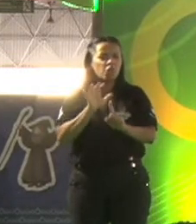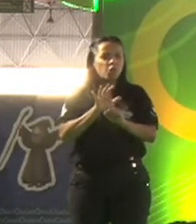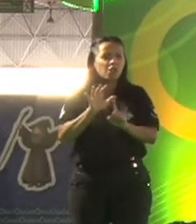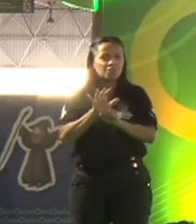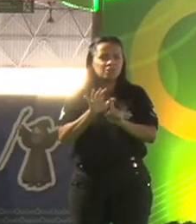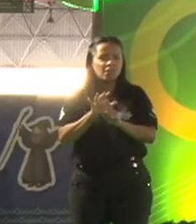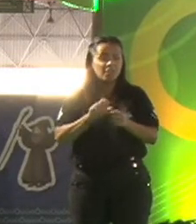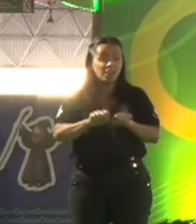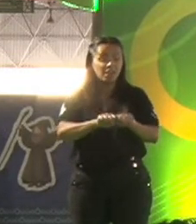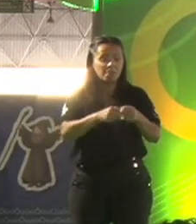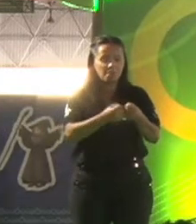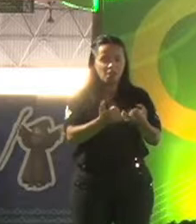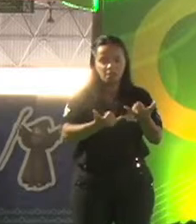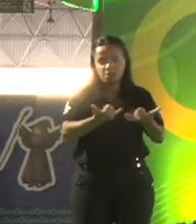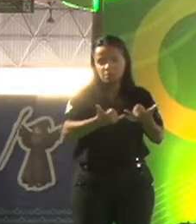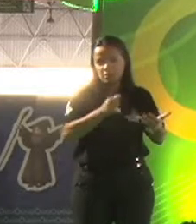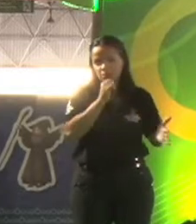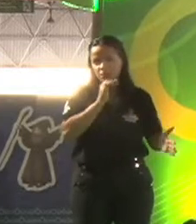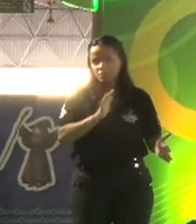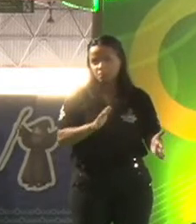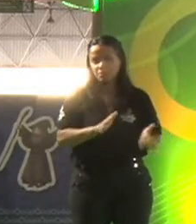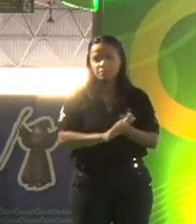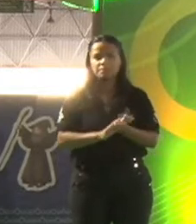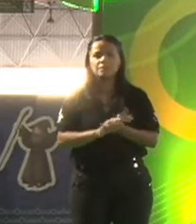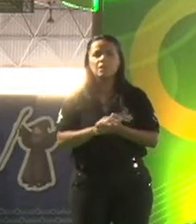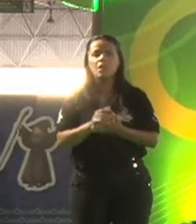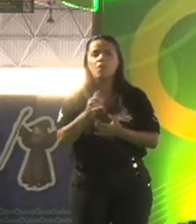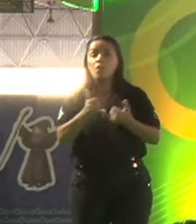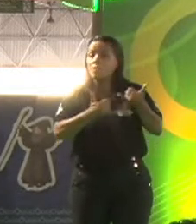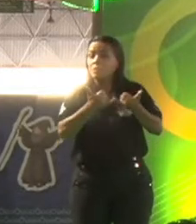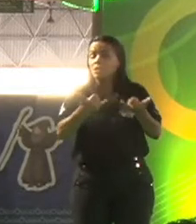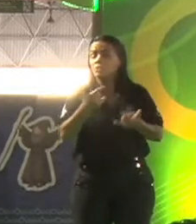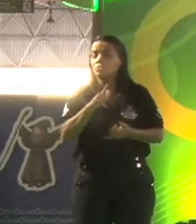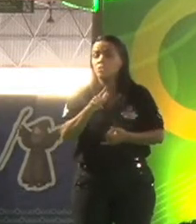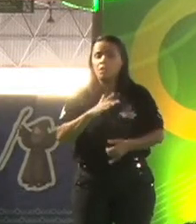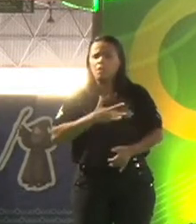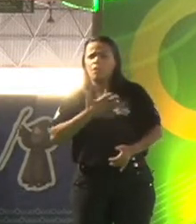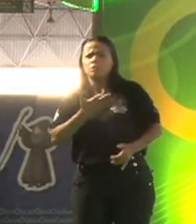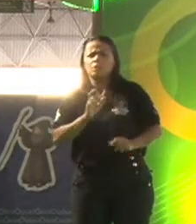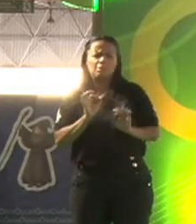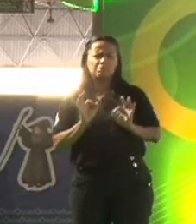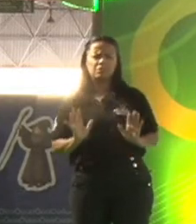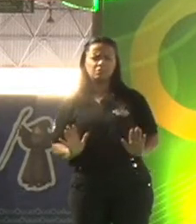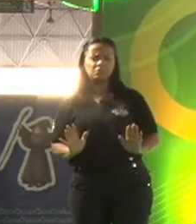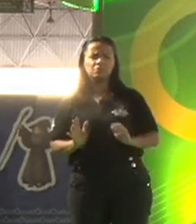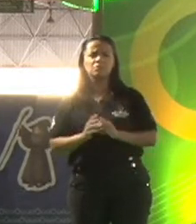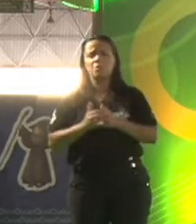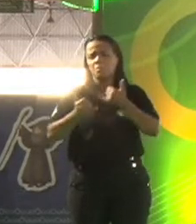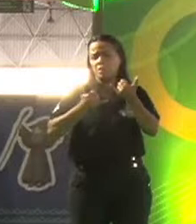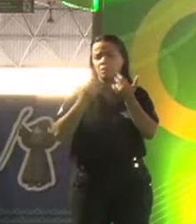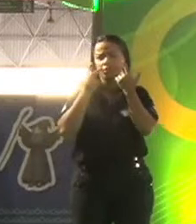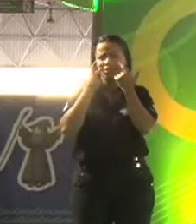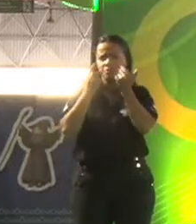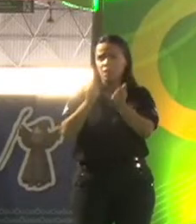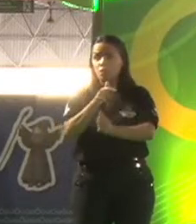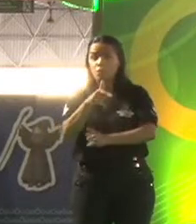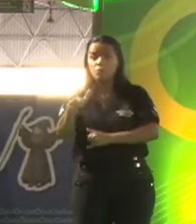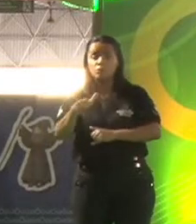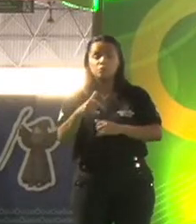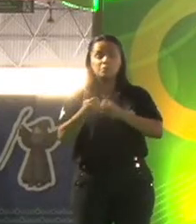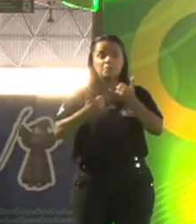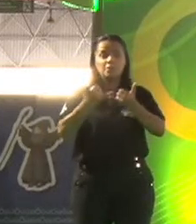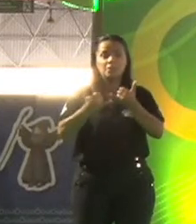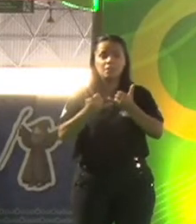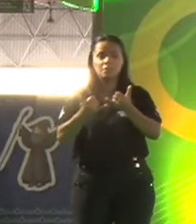brinquedo um dos brinquedos ele não tinha nenhum tipo de reação era só um brinquedo tradicional e o outro ele